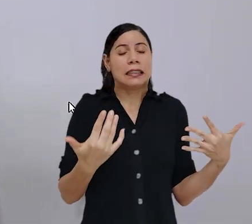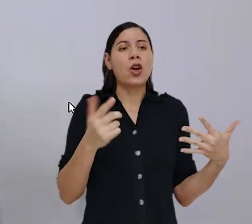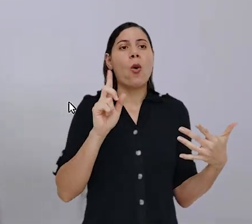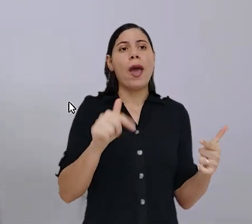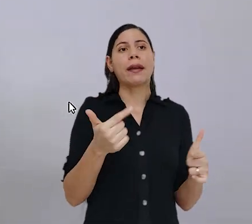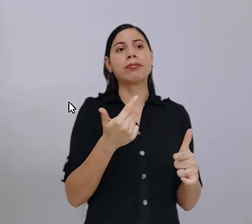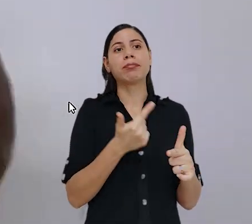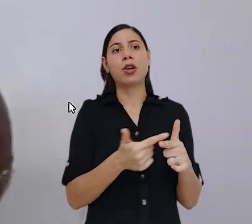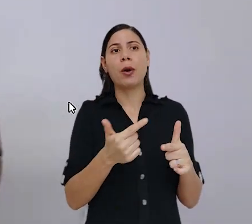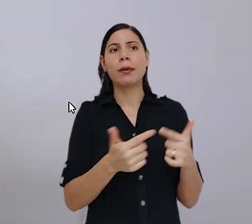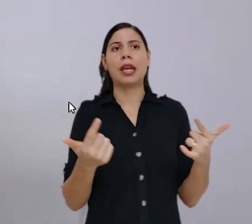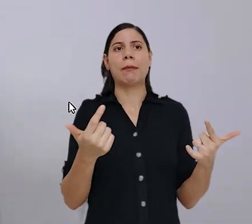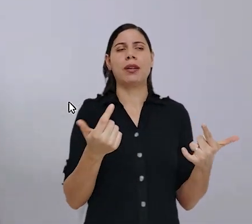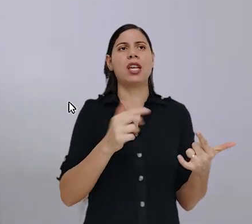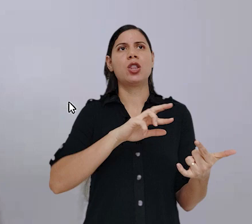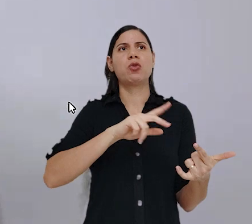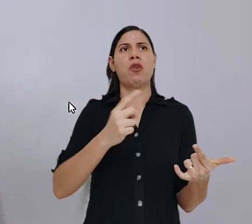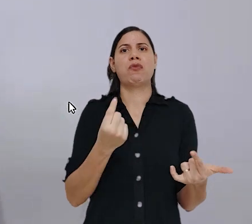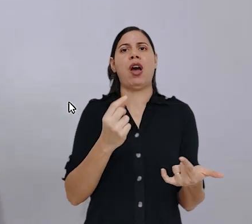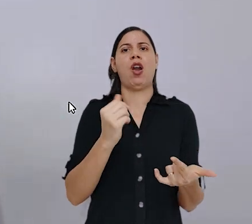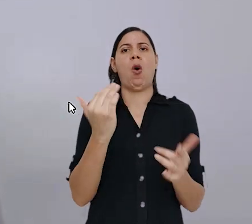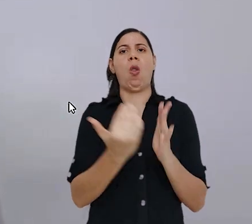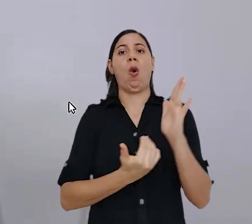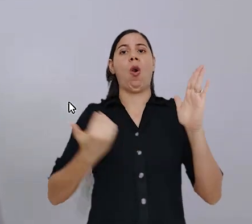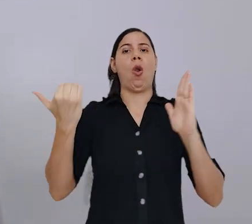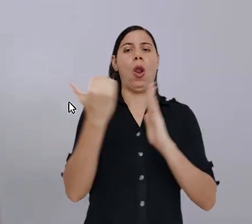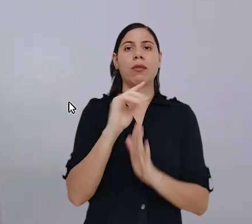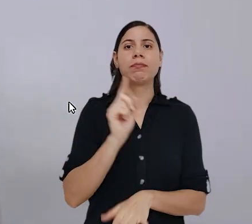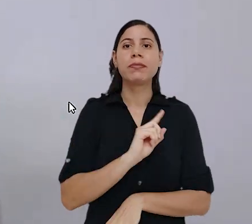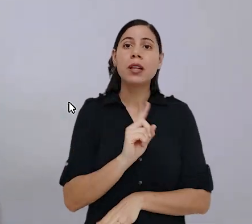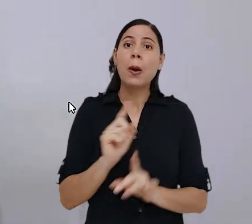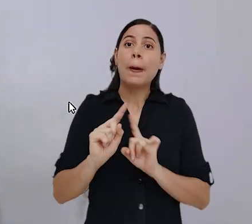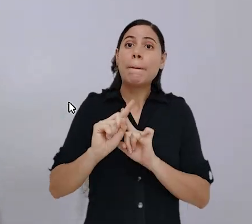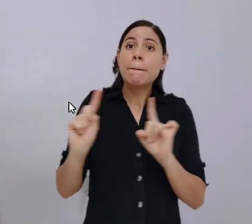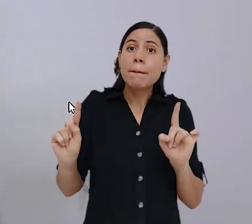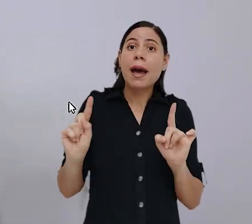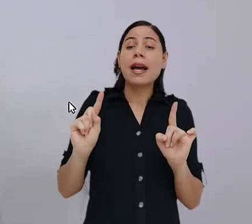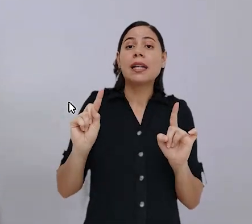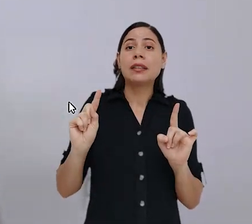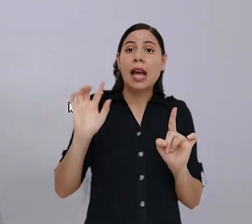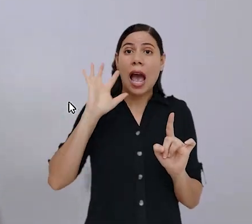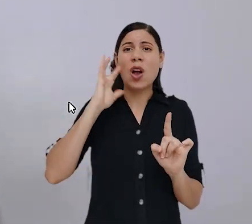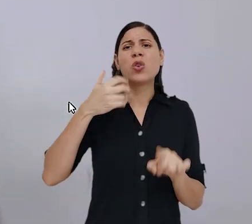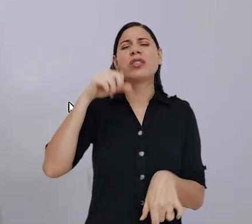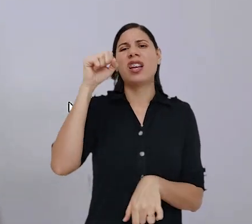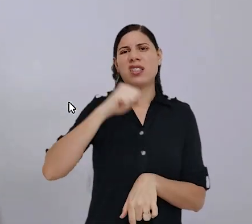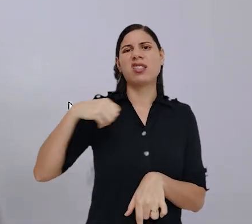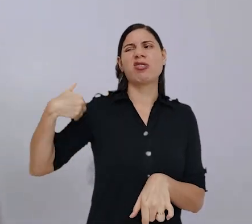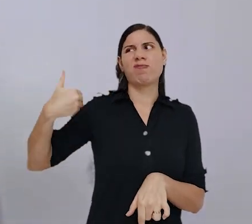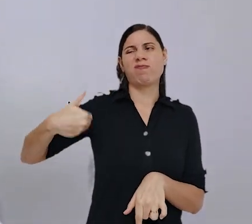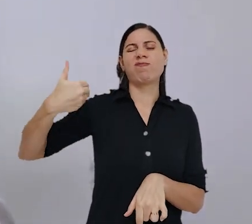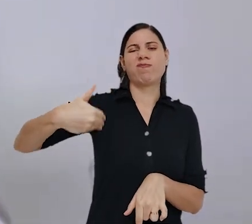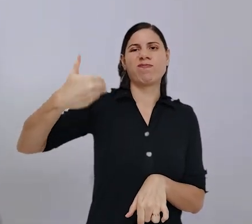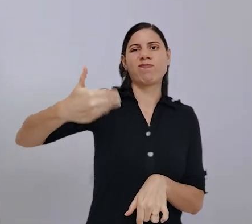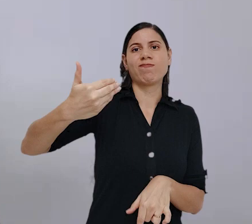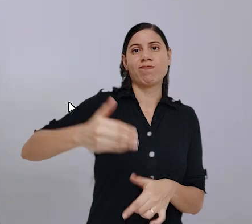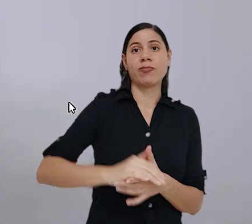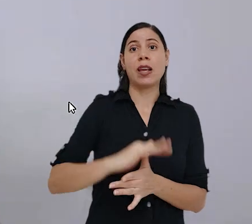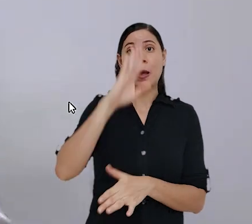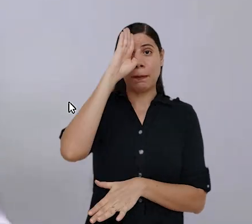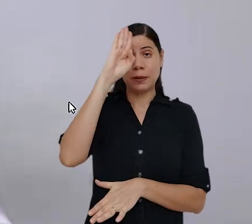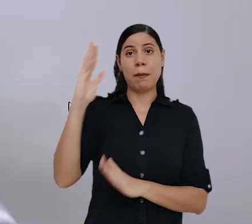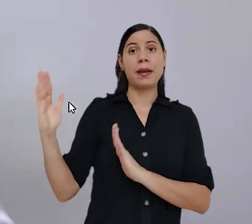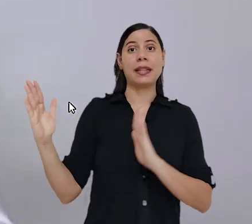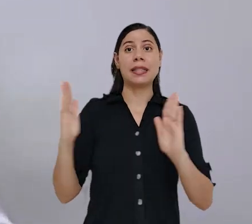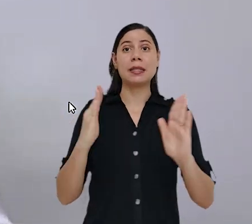valor não tão exorbitante, né? Mas, em compensação, elas ocorrem com uma frequência muito grande. Principalmente agora